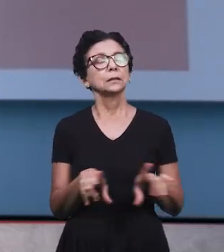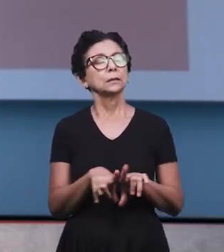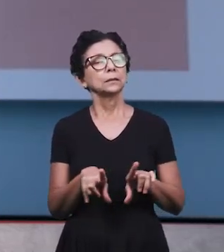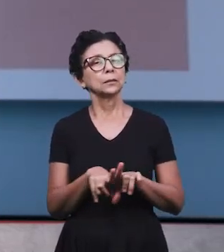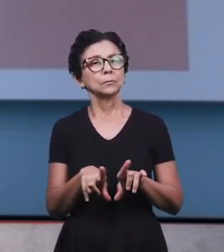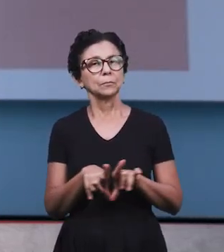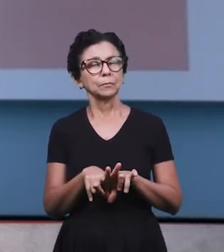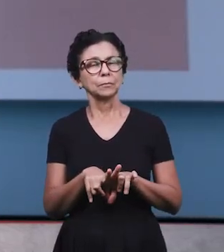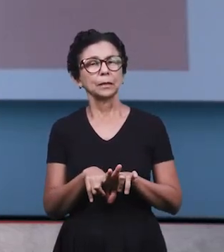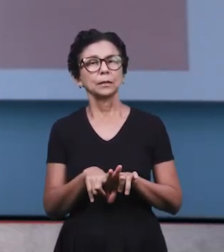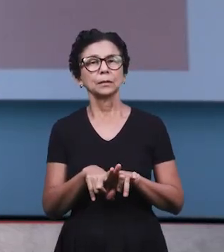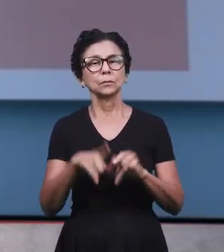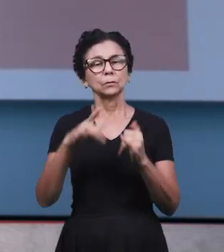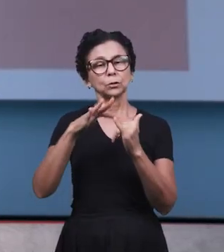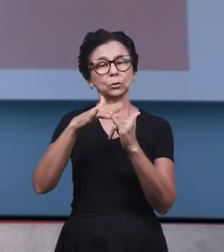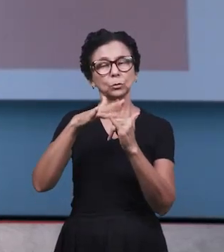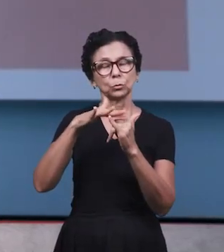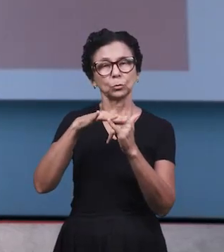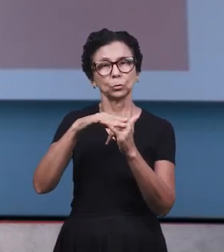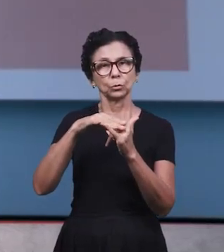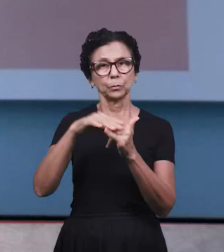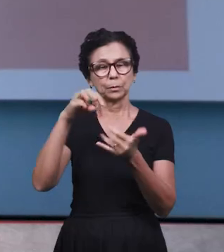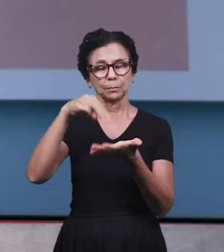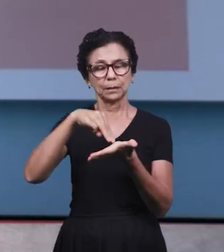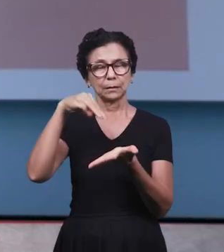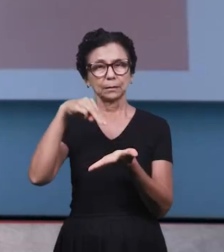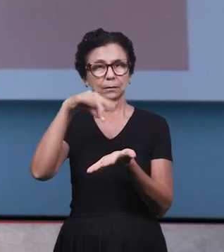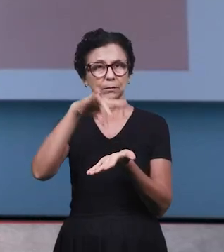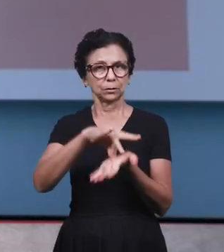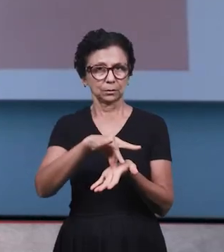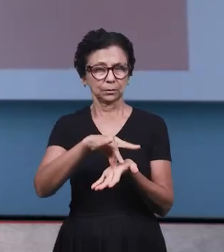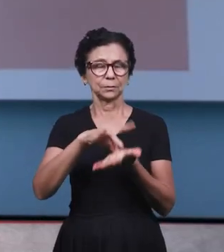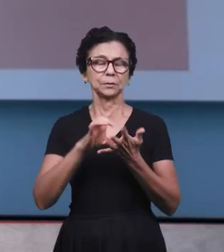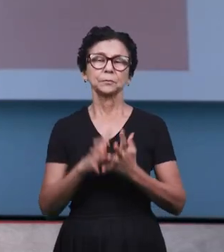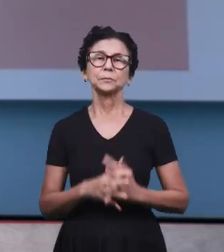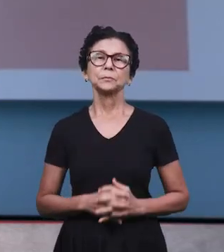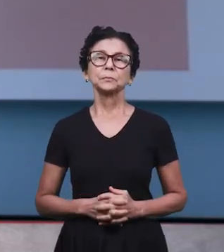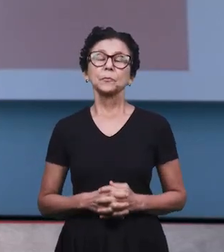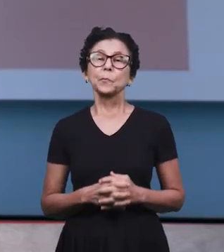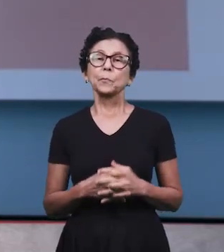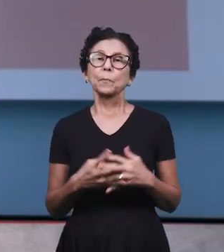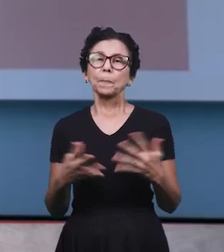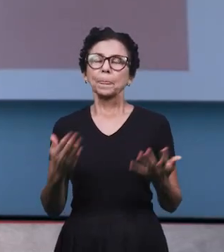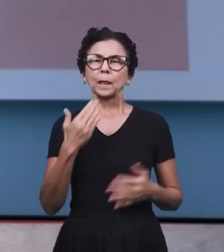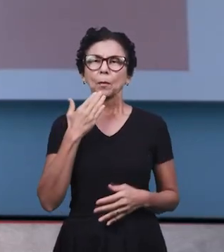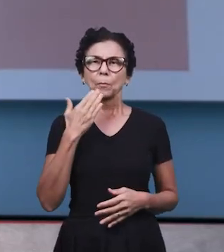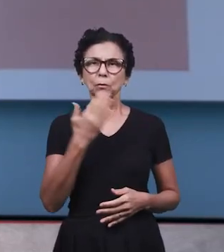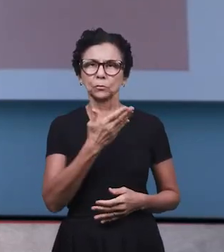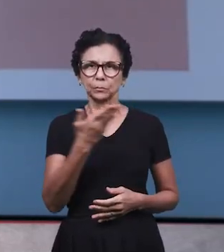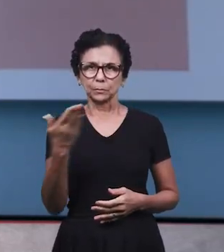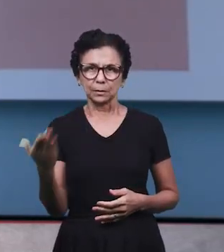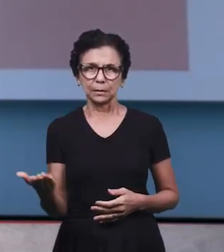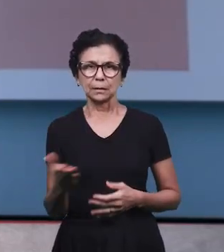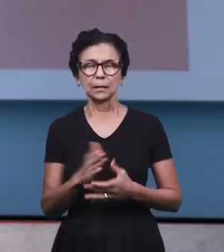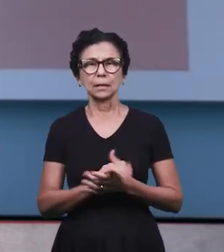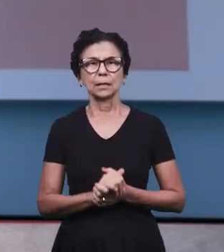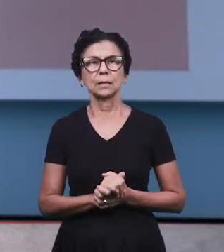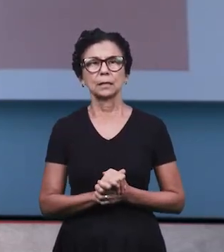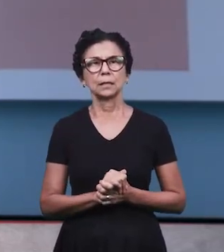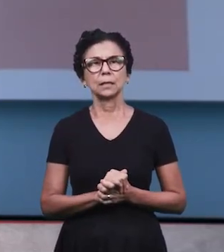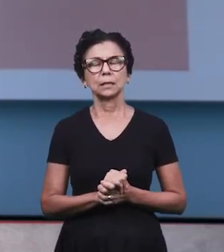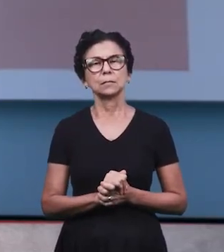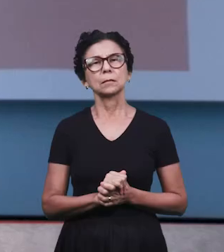estar disponível no canal do YouTube da Igreja Cristã Maranata. Pedimos aos irmãos que enviem